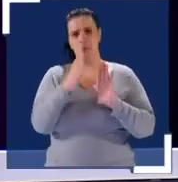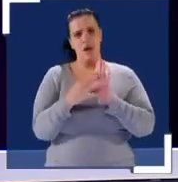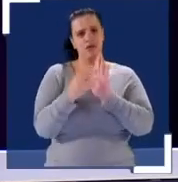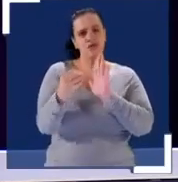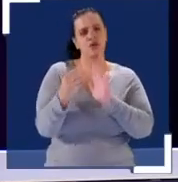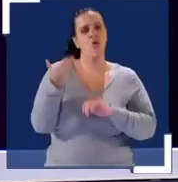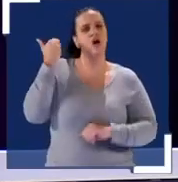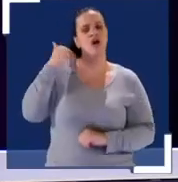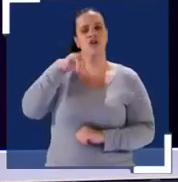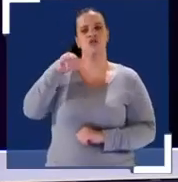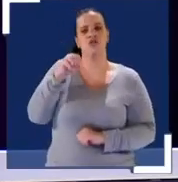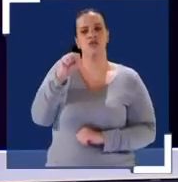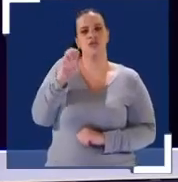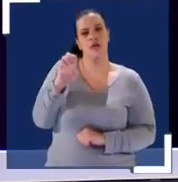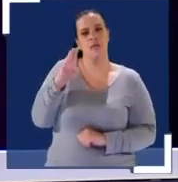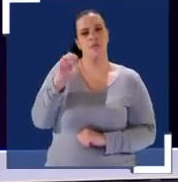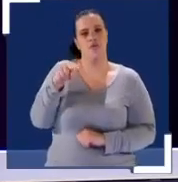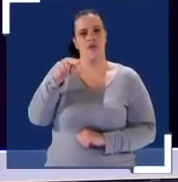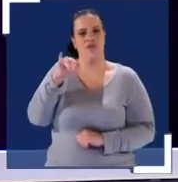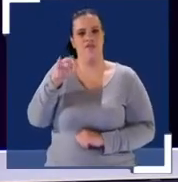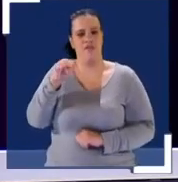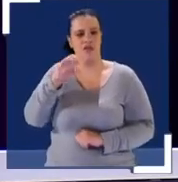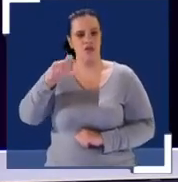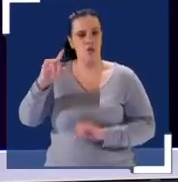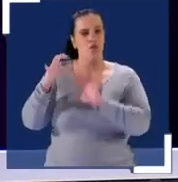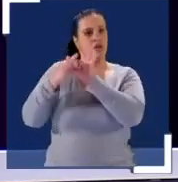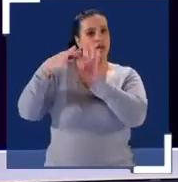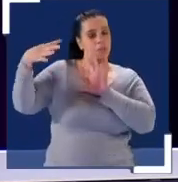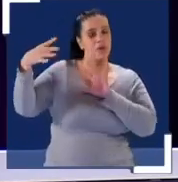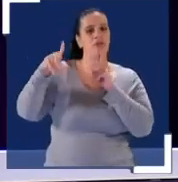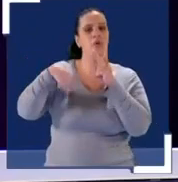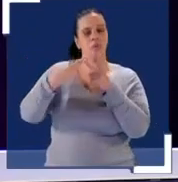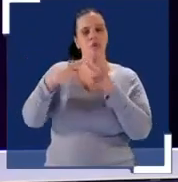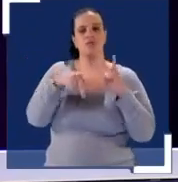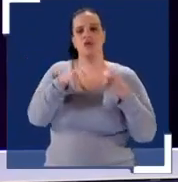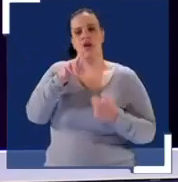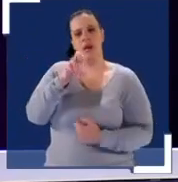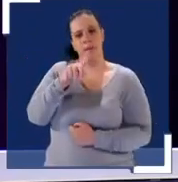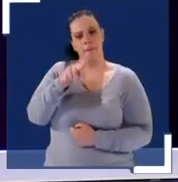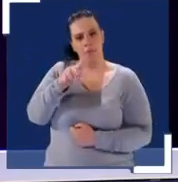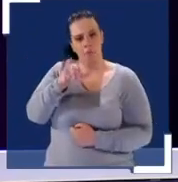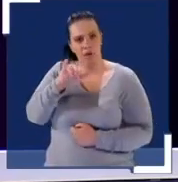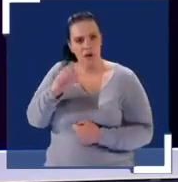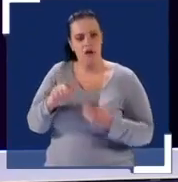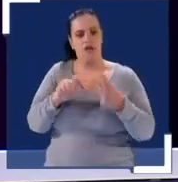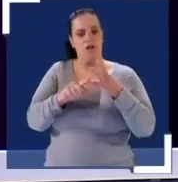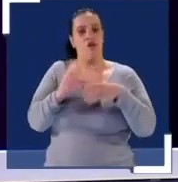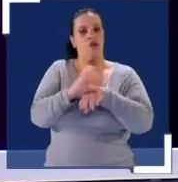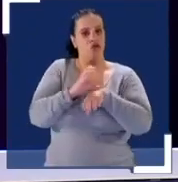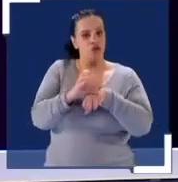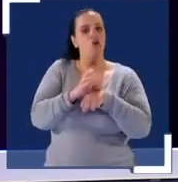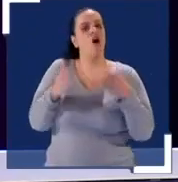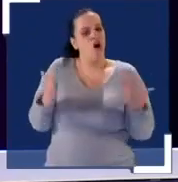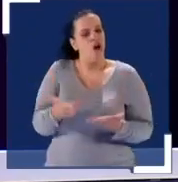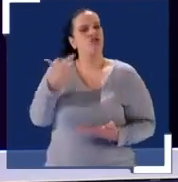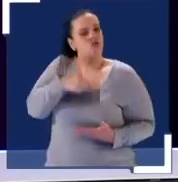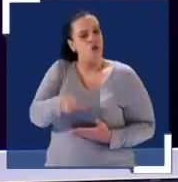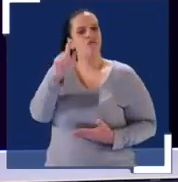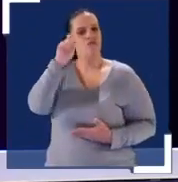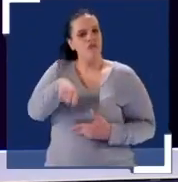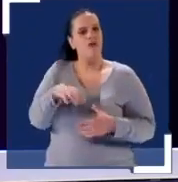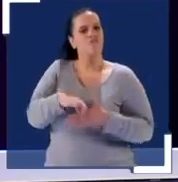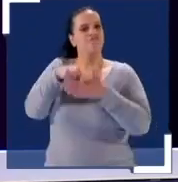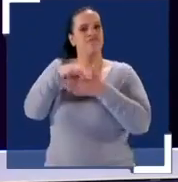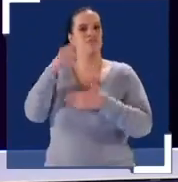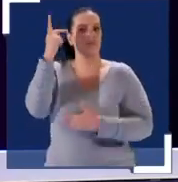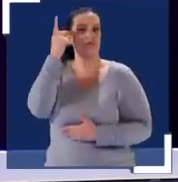com José Bonifácio na Independência, depois foi na República, depois foi na Constituição e será de novo. Esta eleição de São Paulo é a única eleição que